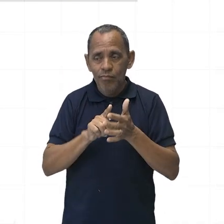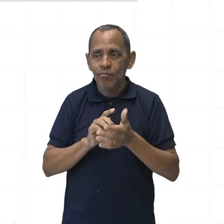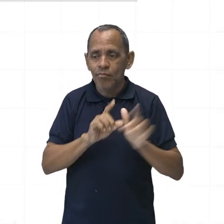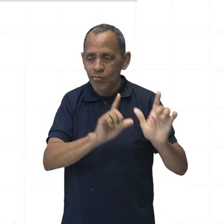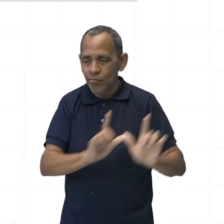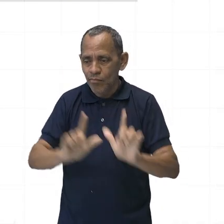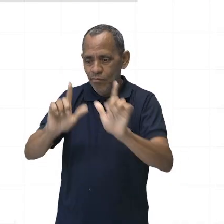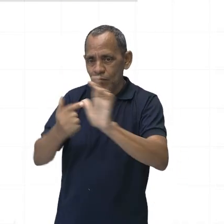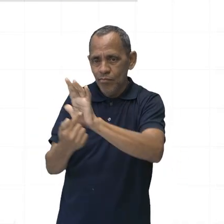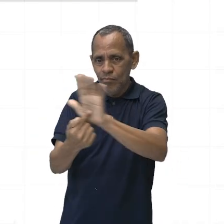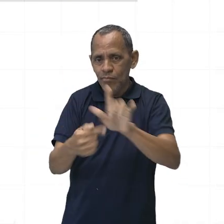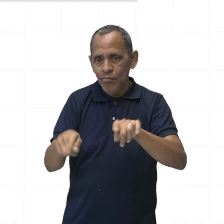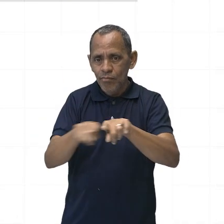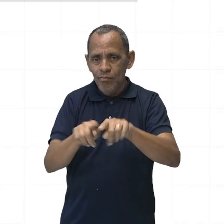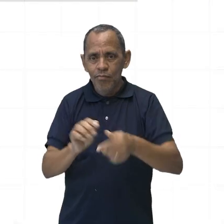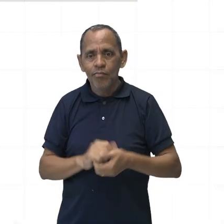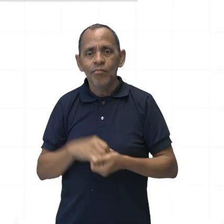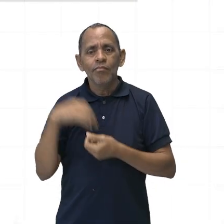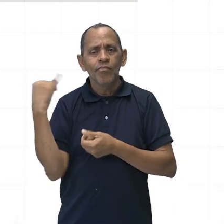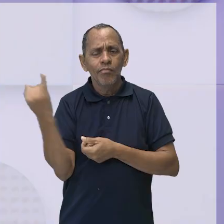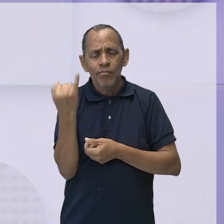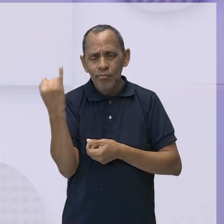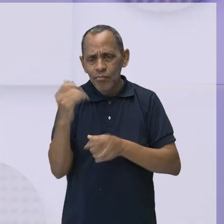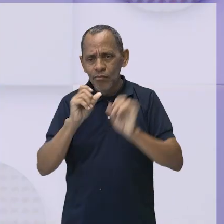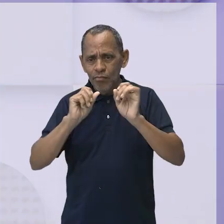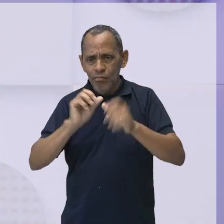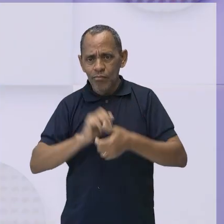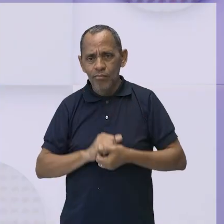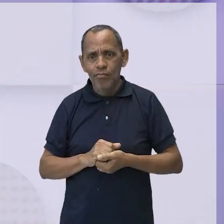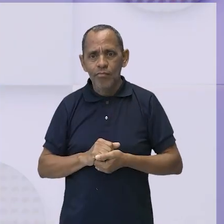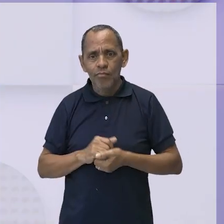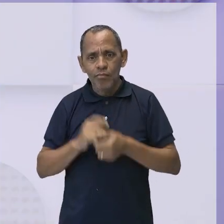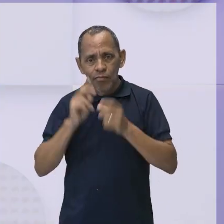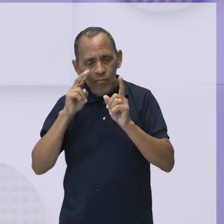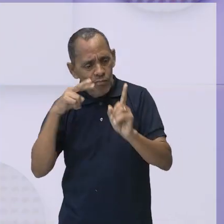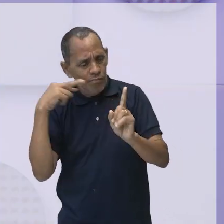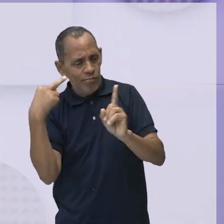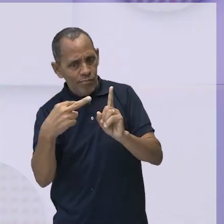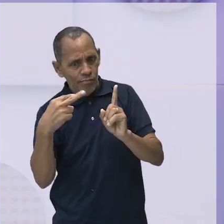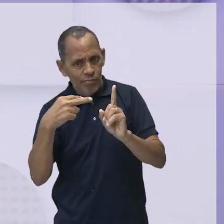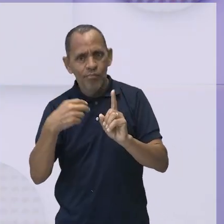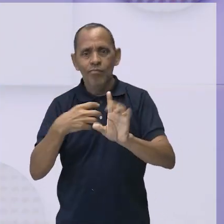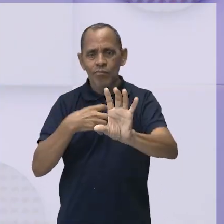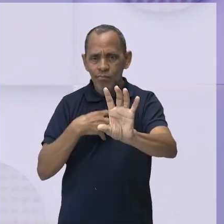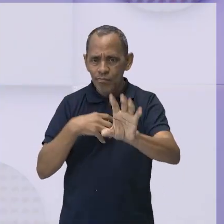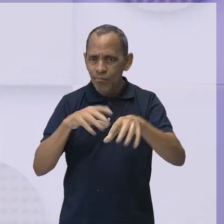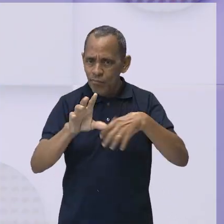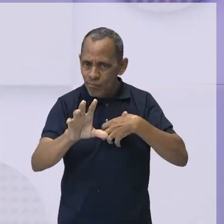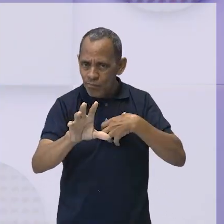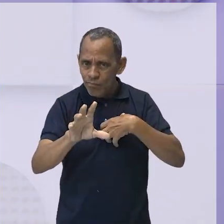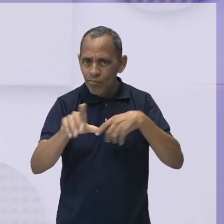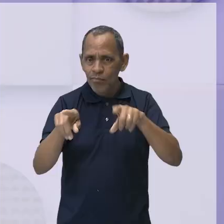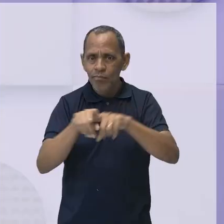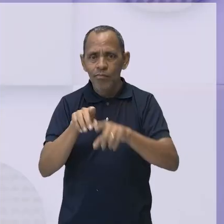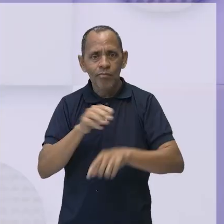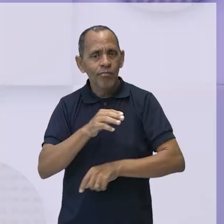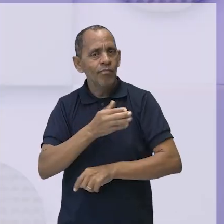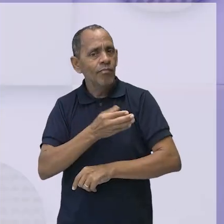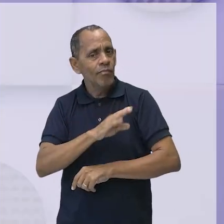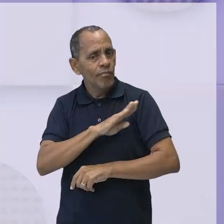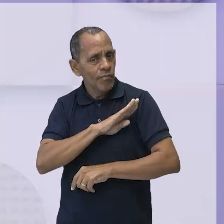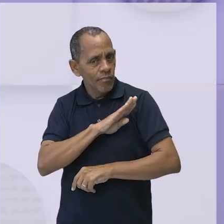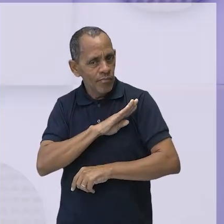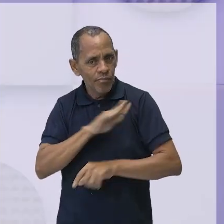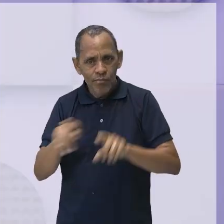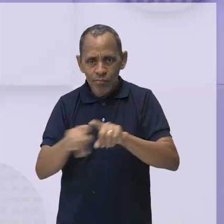é no sentido de que é importantíssimo a gente olhar com empatia, com coração, e respeitar o